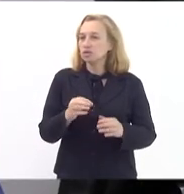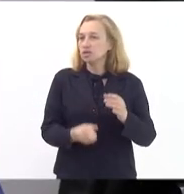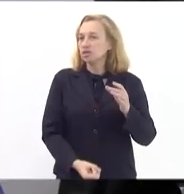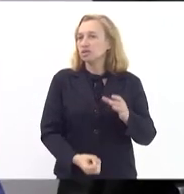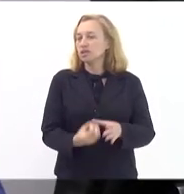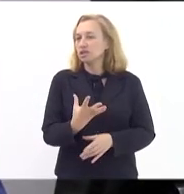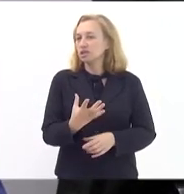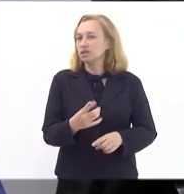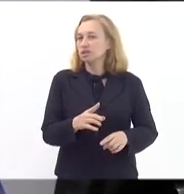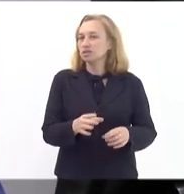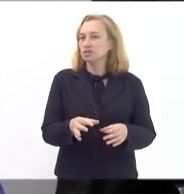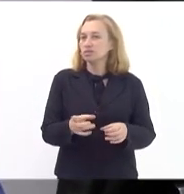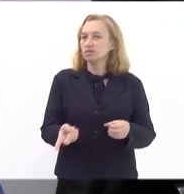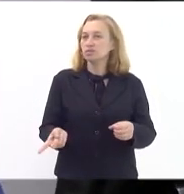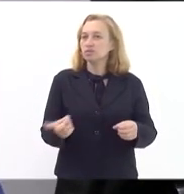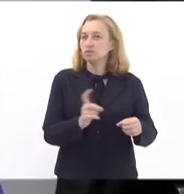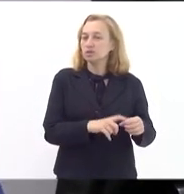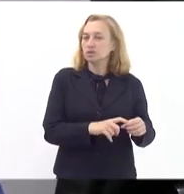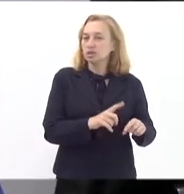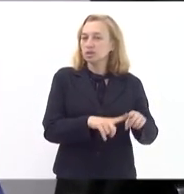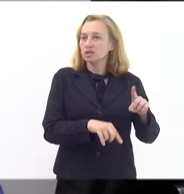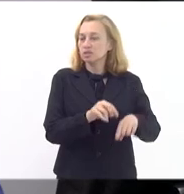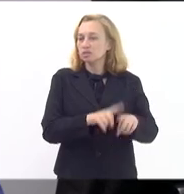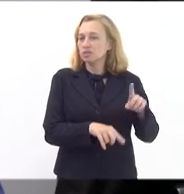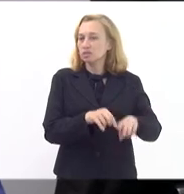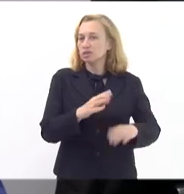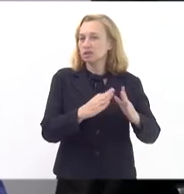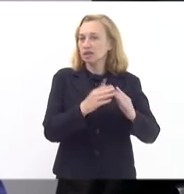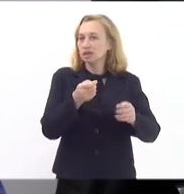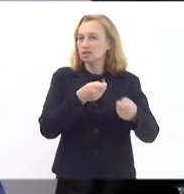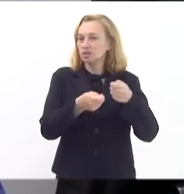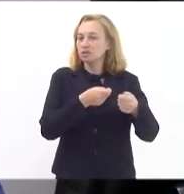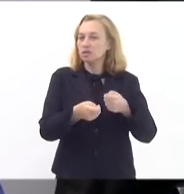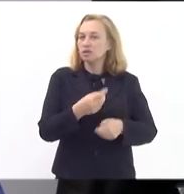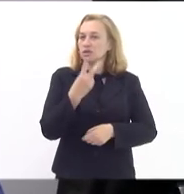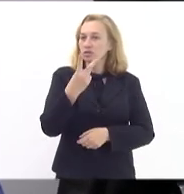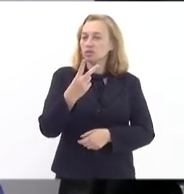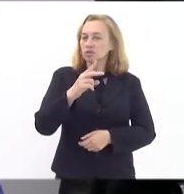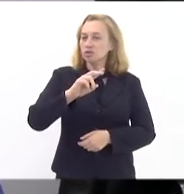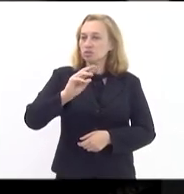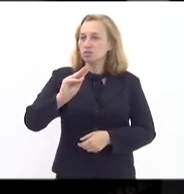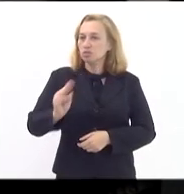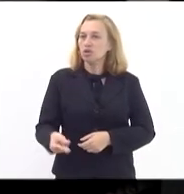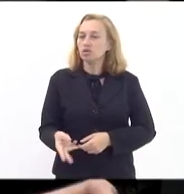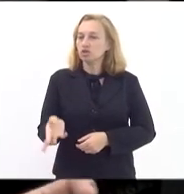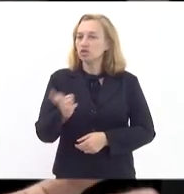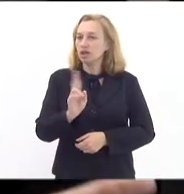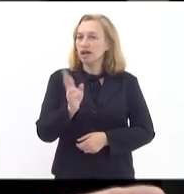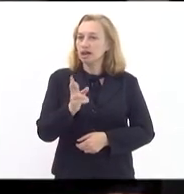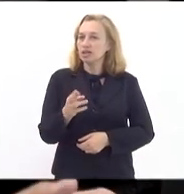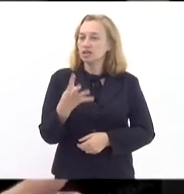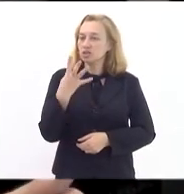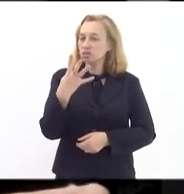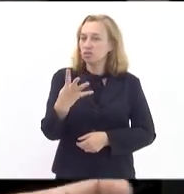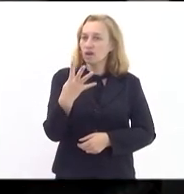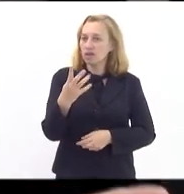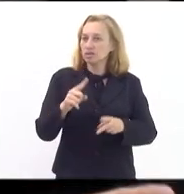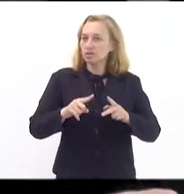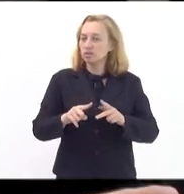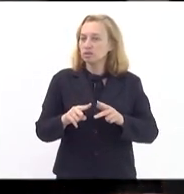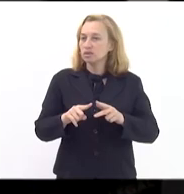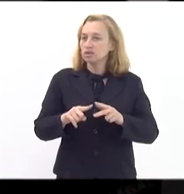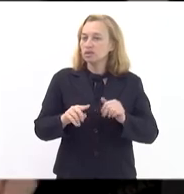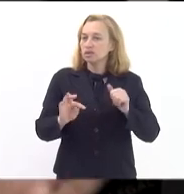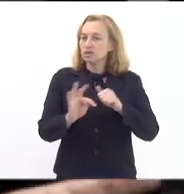para restabelecer essa casa de controle são dois milhões de reais com quatro técnicos em